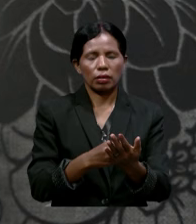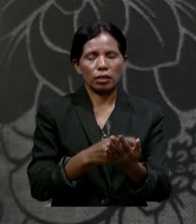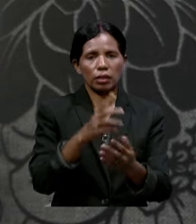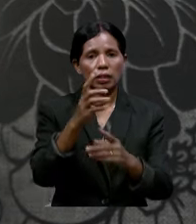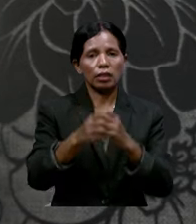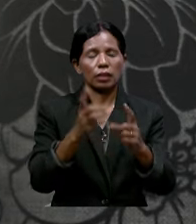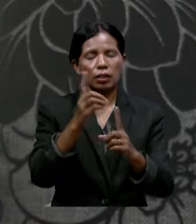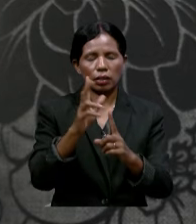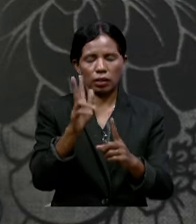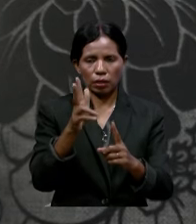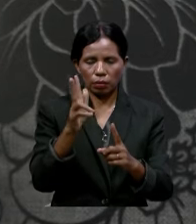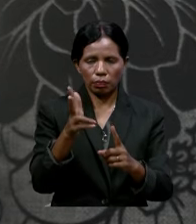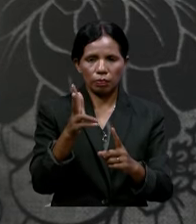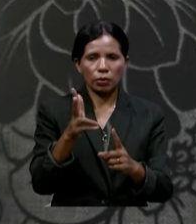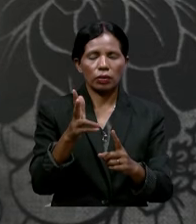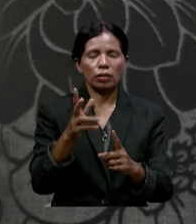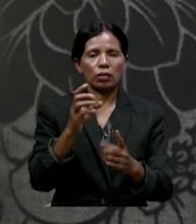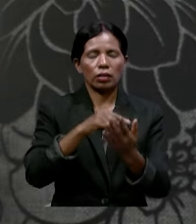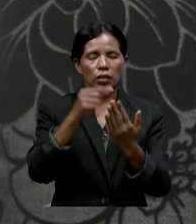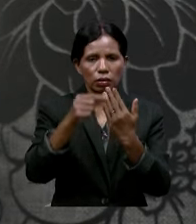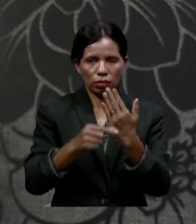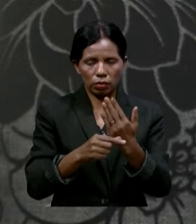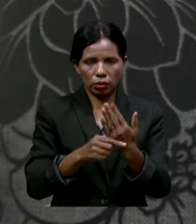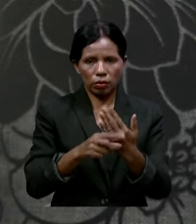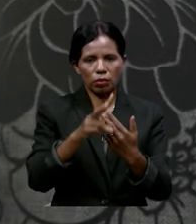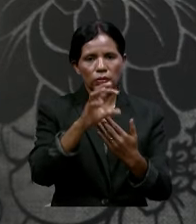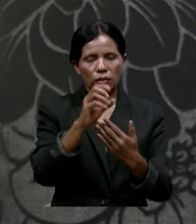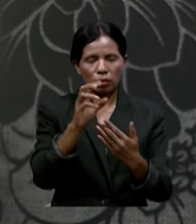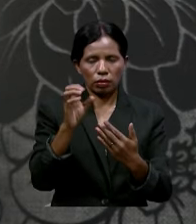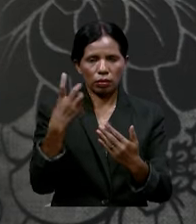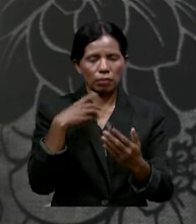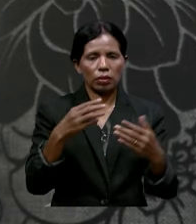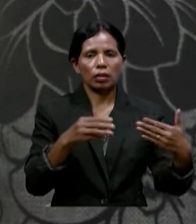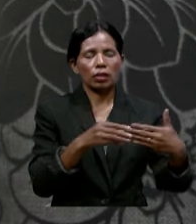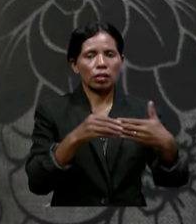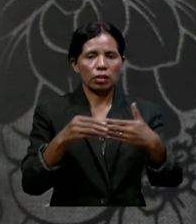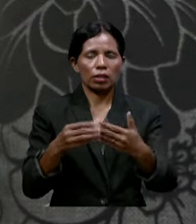forma Assembleia Constituinte, o de Halo Constituição, e que os mais vai a